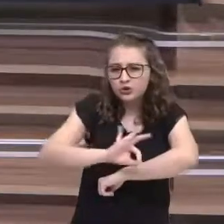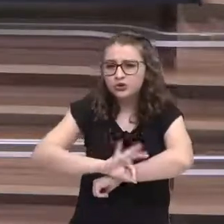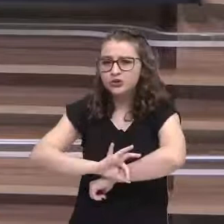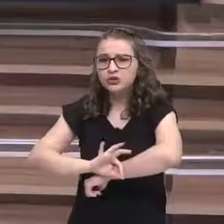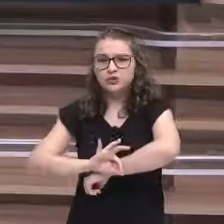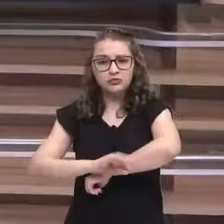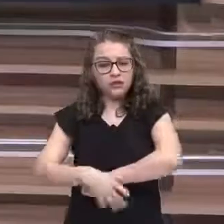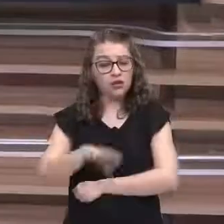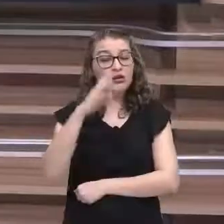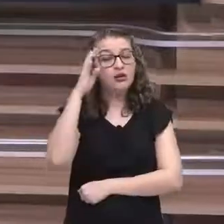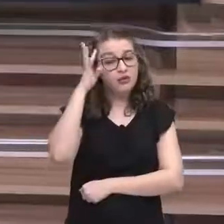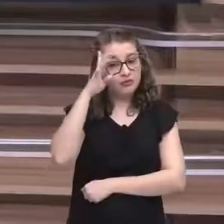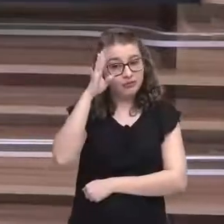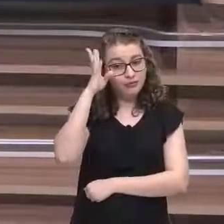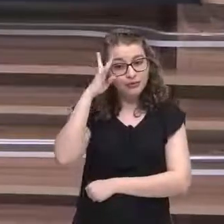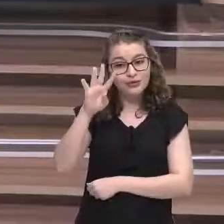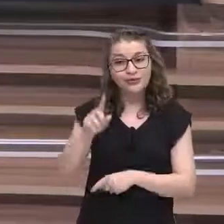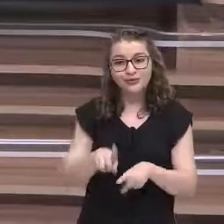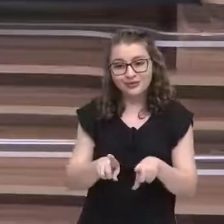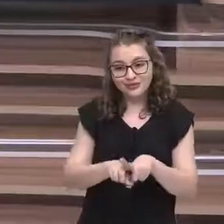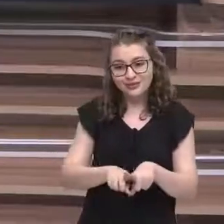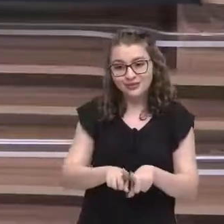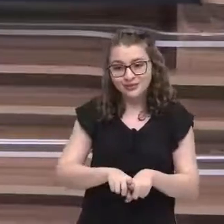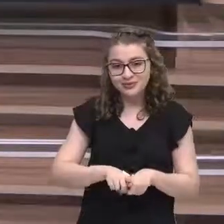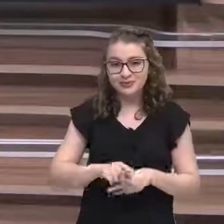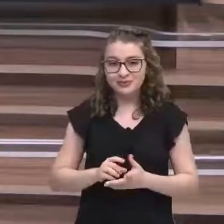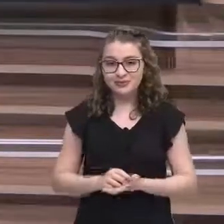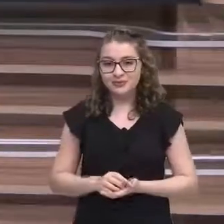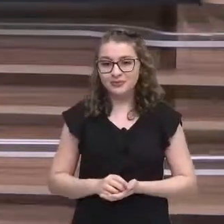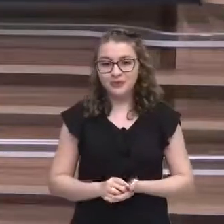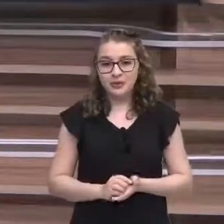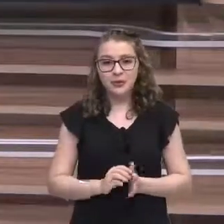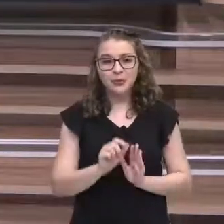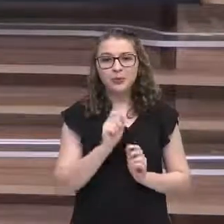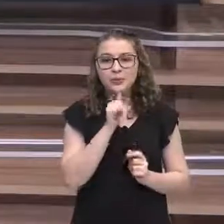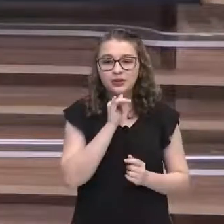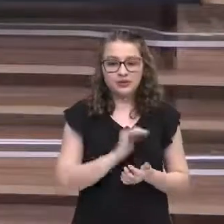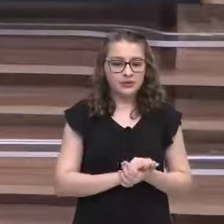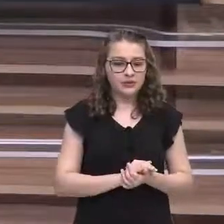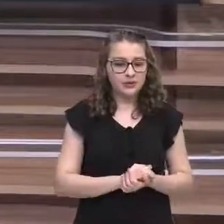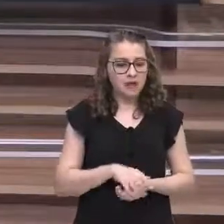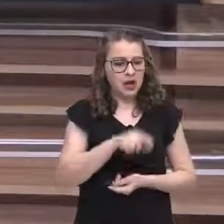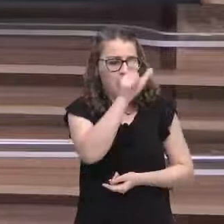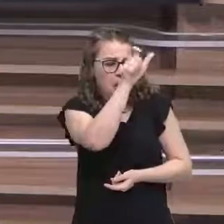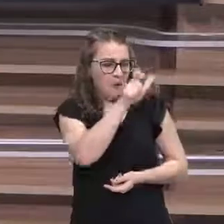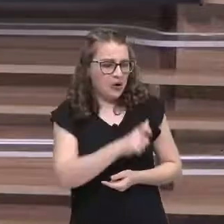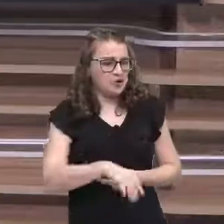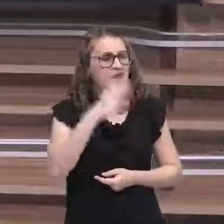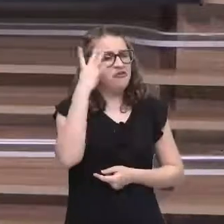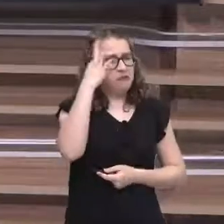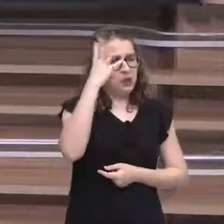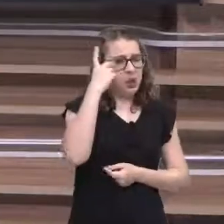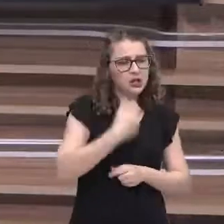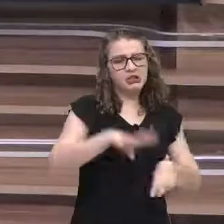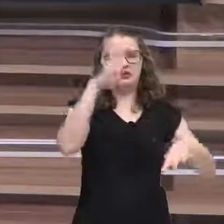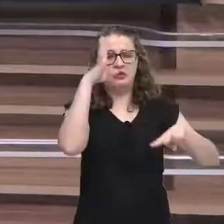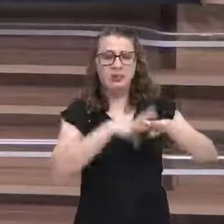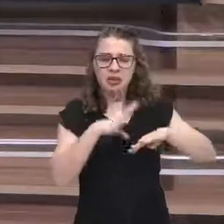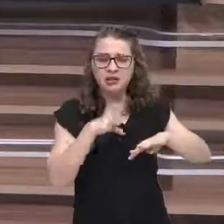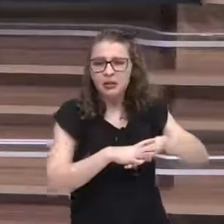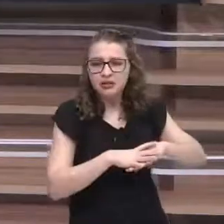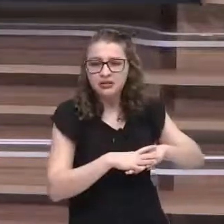Eles eram filósofos também. Então você vai ver lá, o currículo deles era filósofo, matemático, tal, né? Por